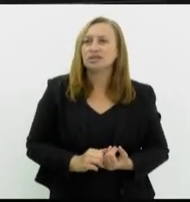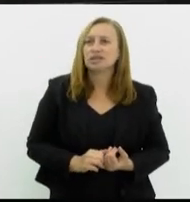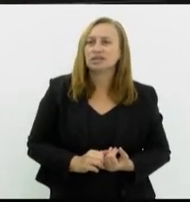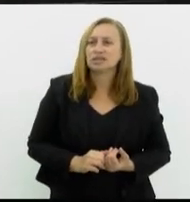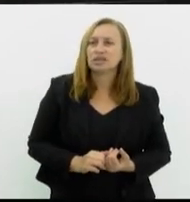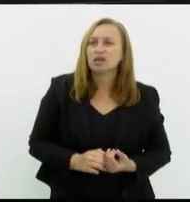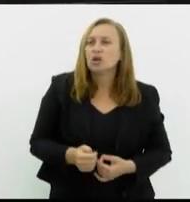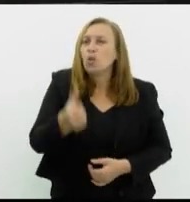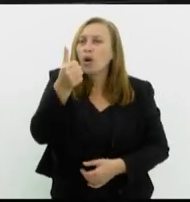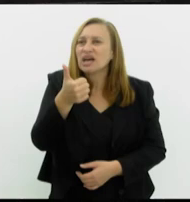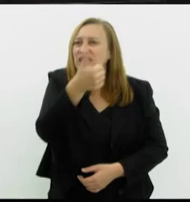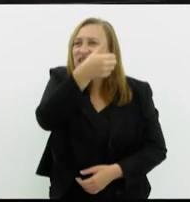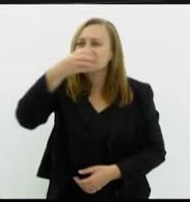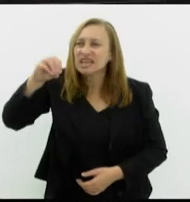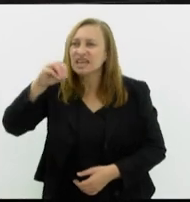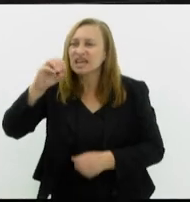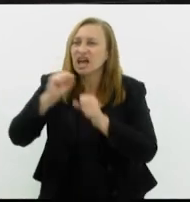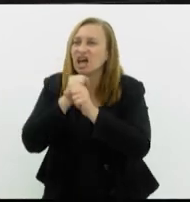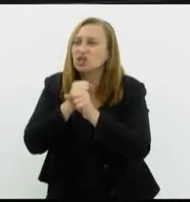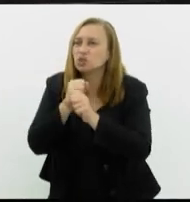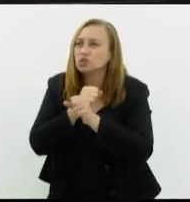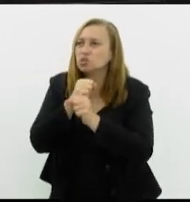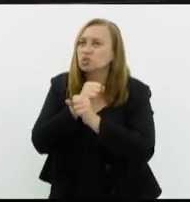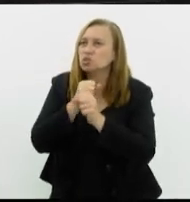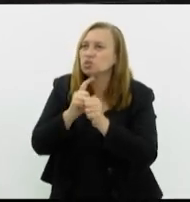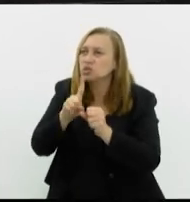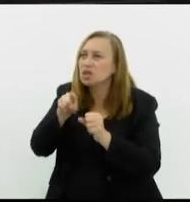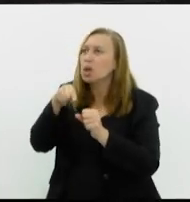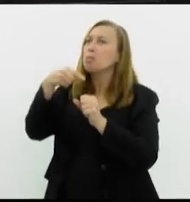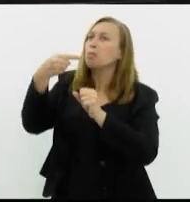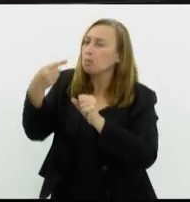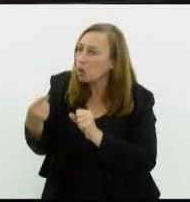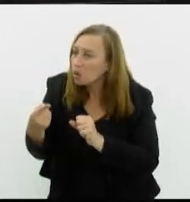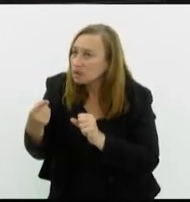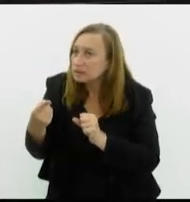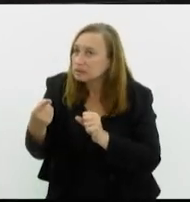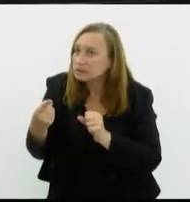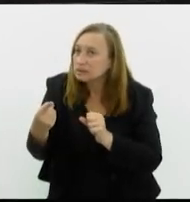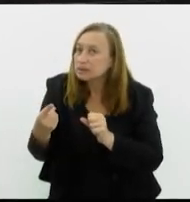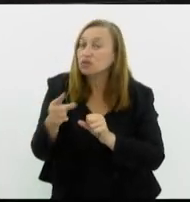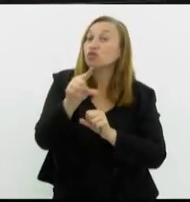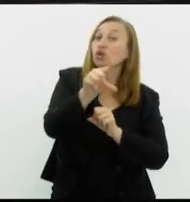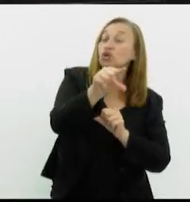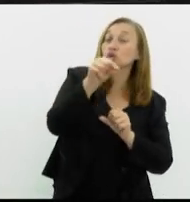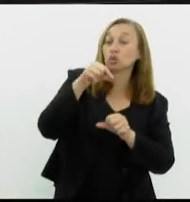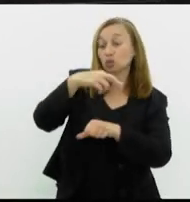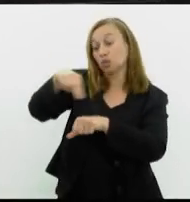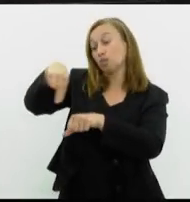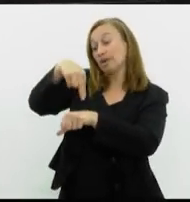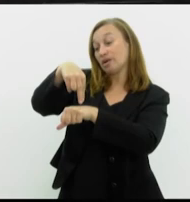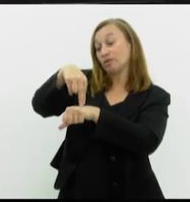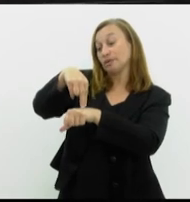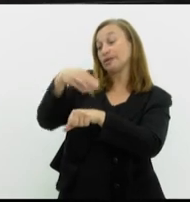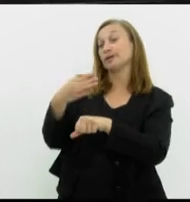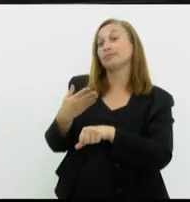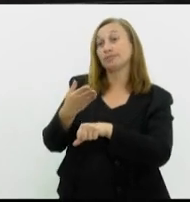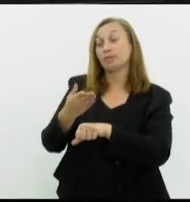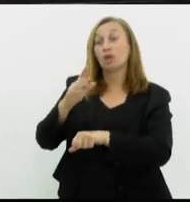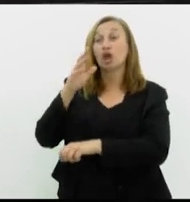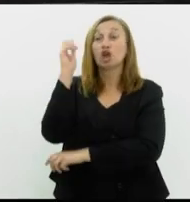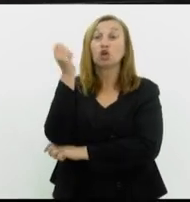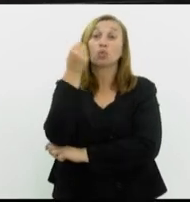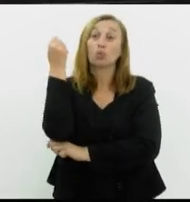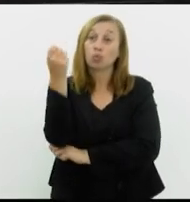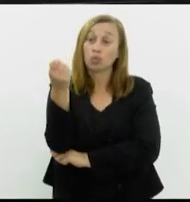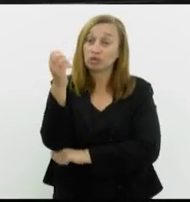quase 100 anos passados. E aí foi decidido pela União que o Rio Grande do